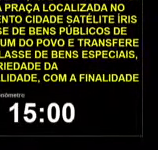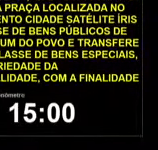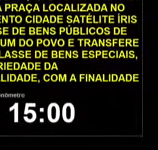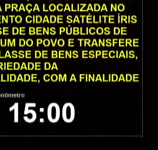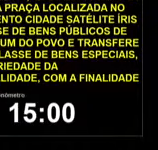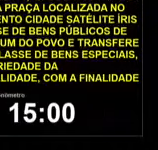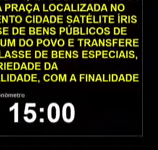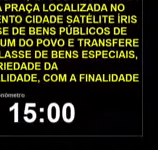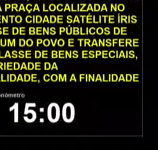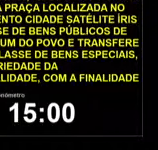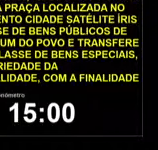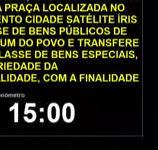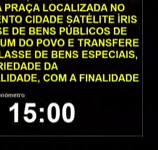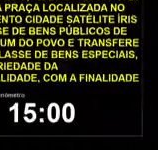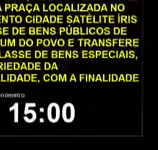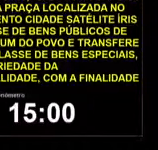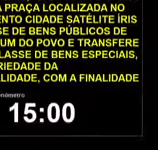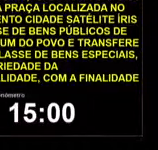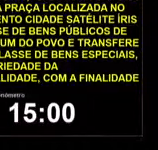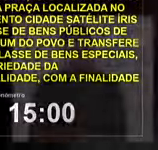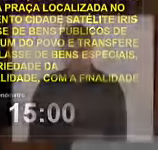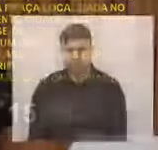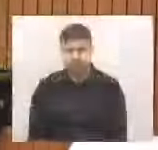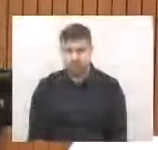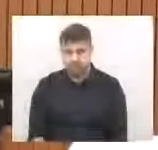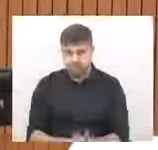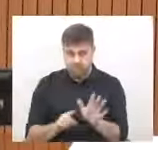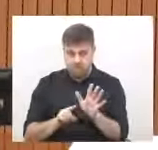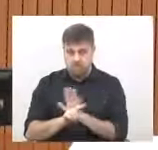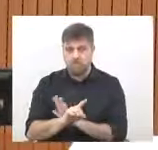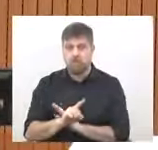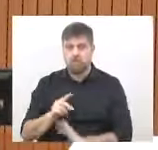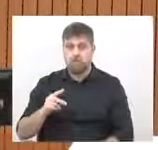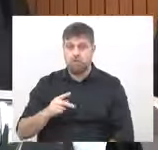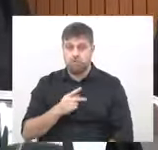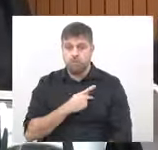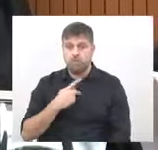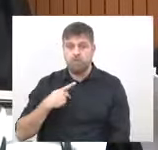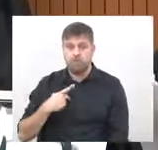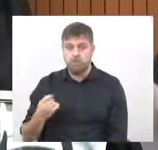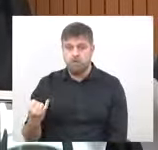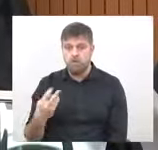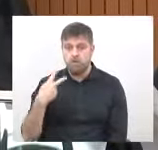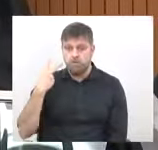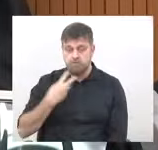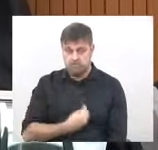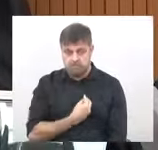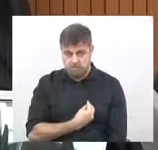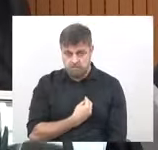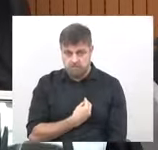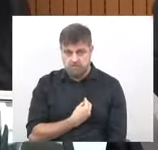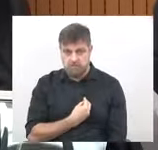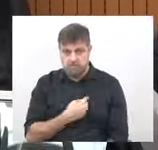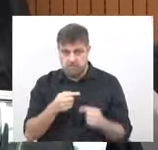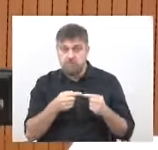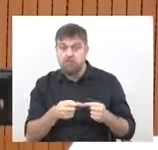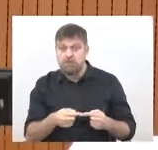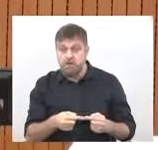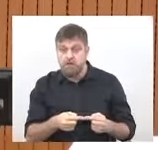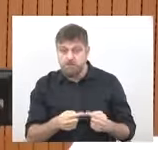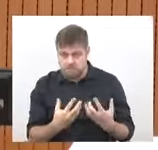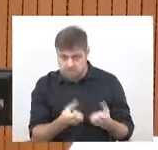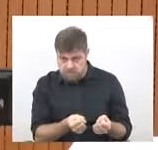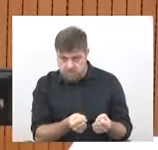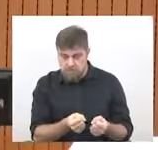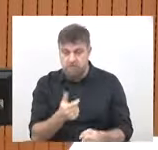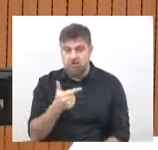Posso encerrar? Consulto o vereador Elias o resultado da votação. Senhor presidente, 23 votos favoráveis.